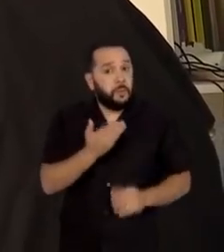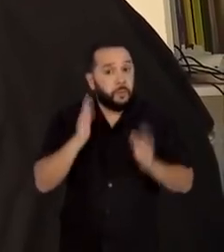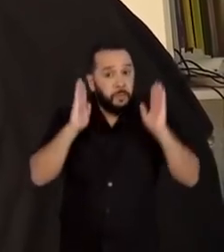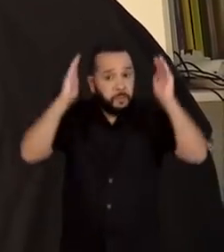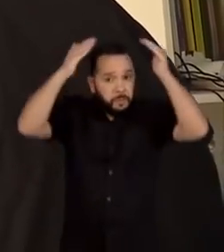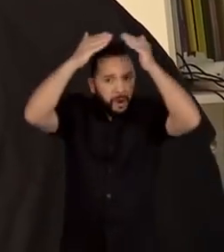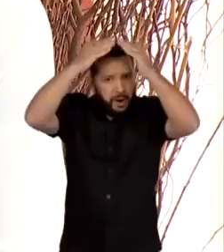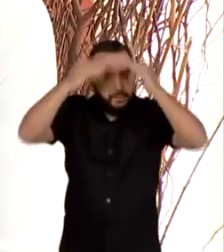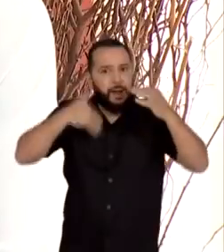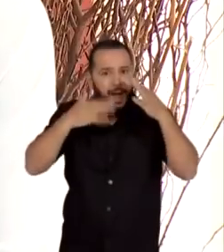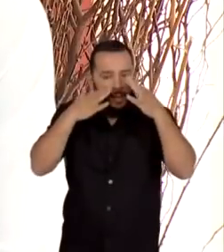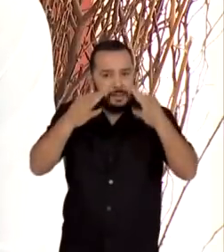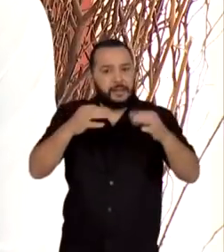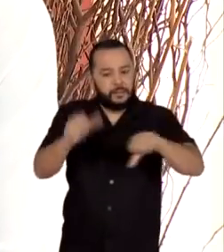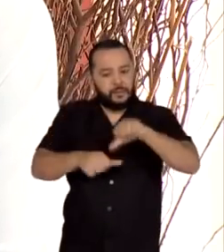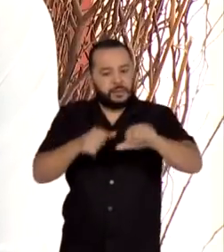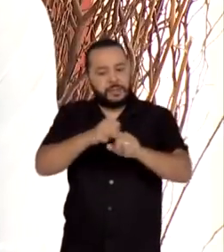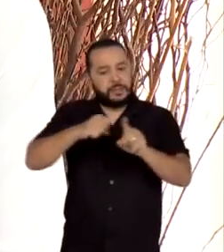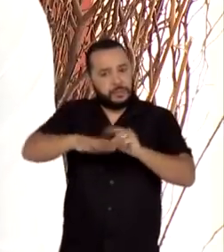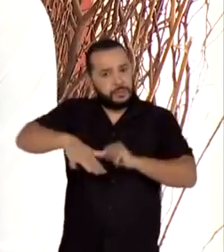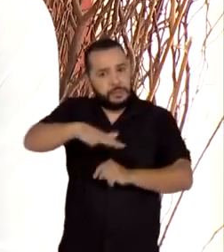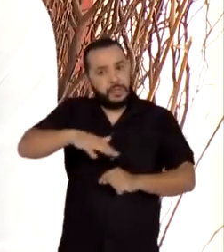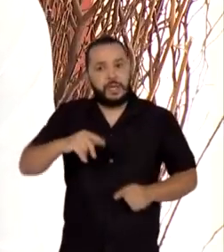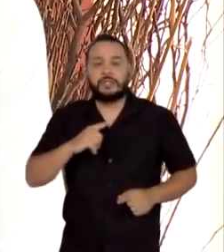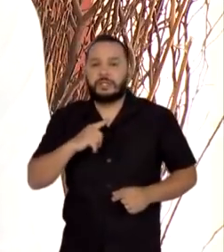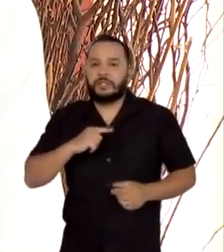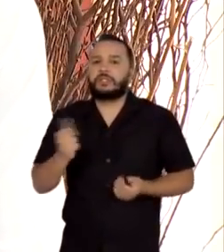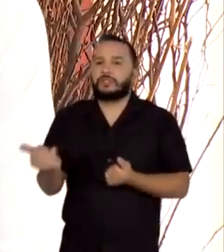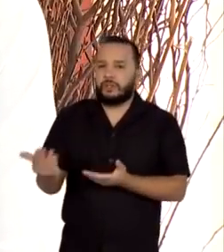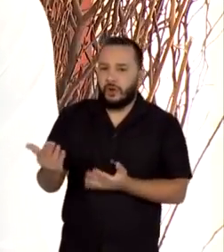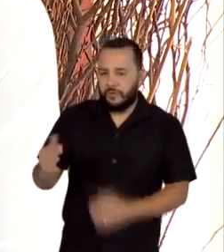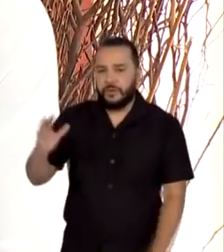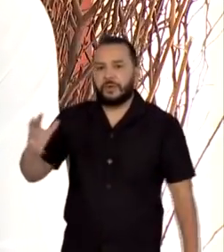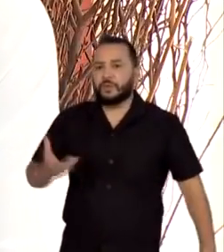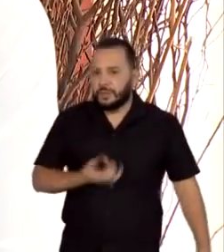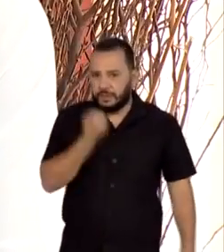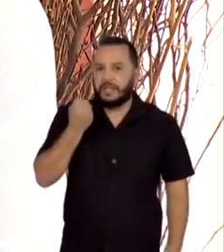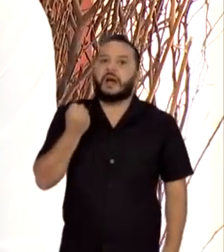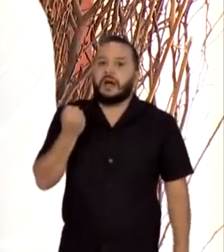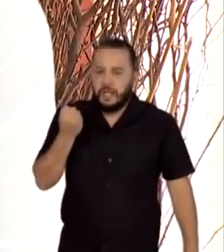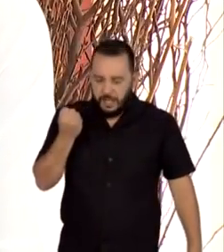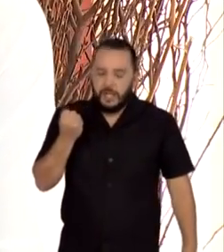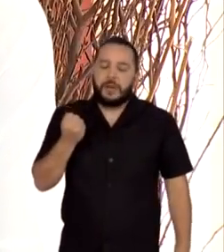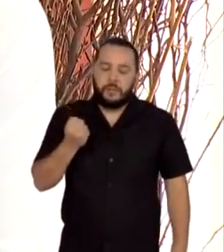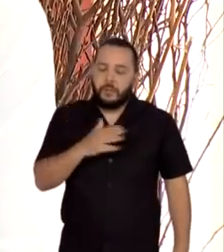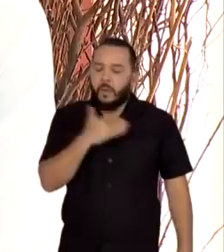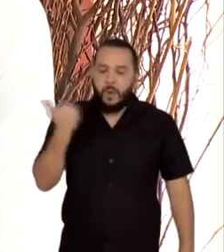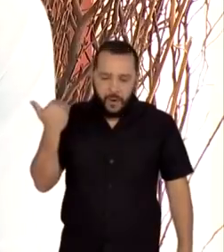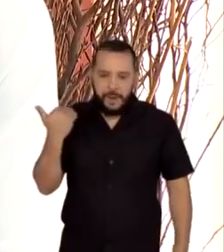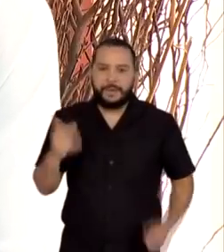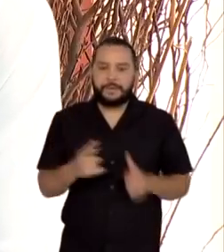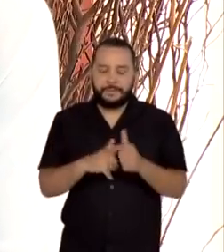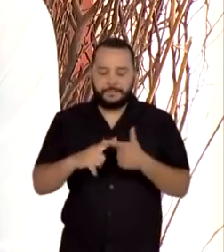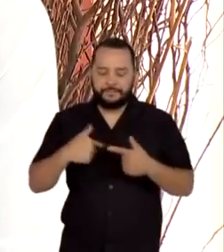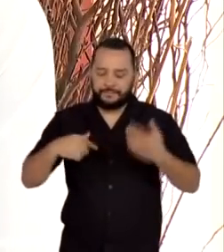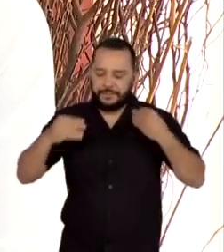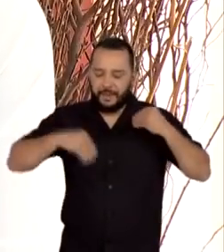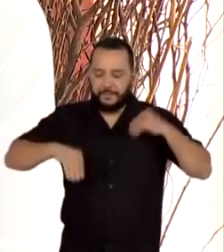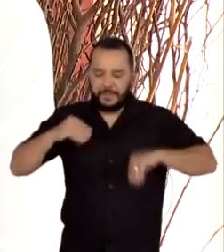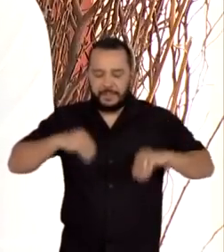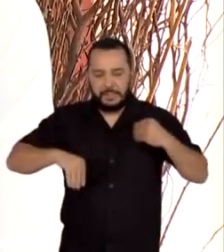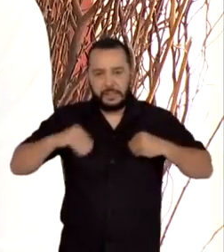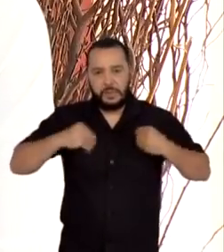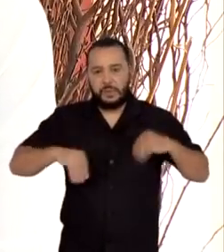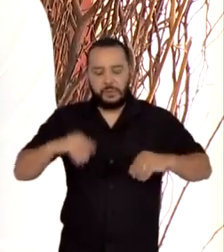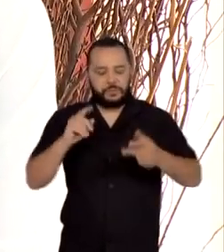da sociedade. Os jovens no mundo têm se suicidado mais que a média, têm se mostrado mais deprimidos que a média, têm